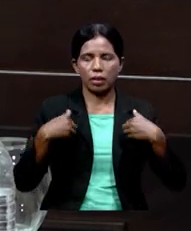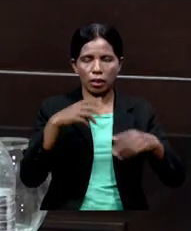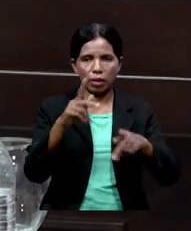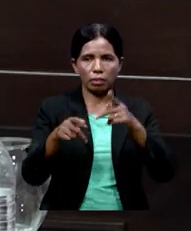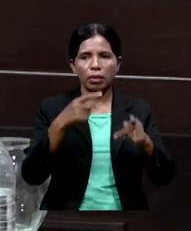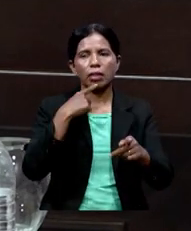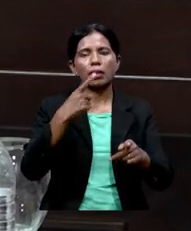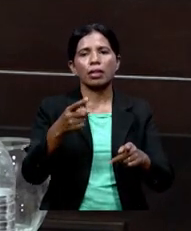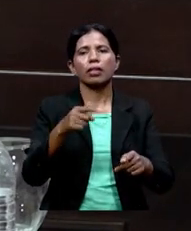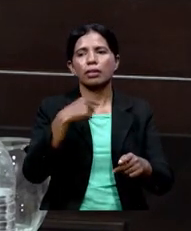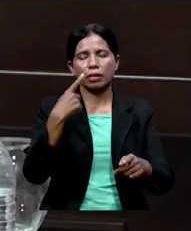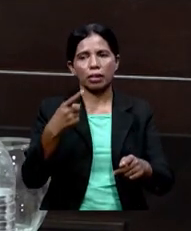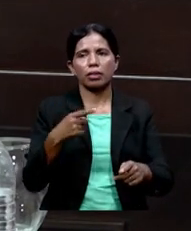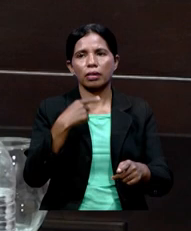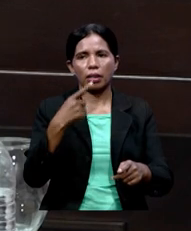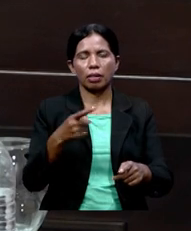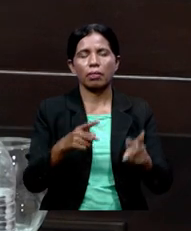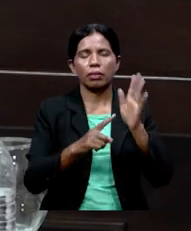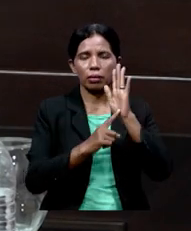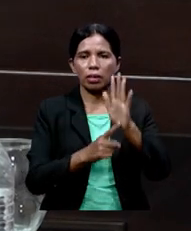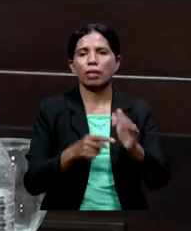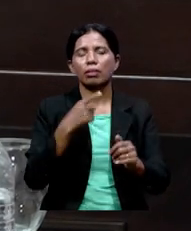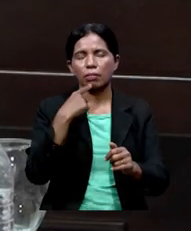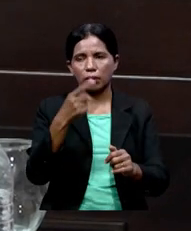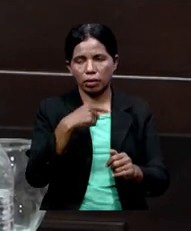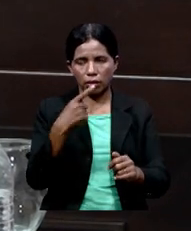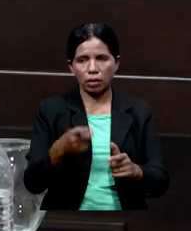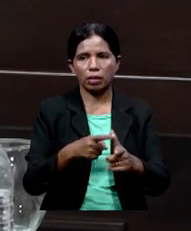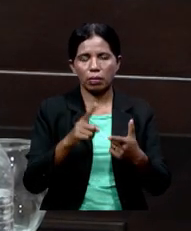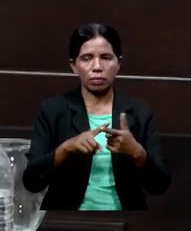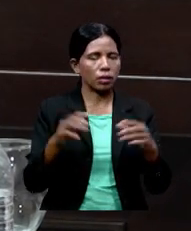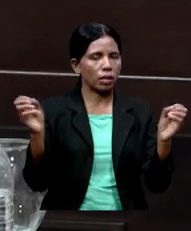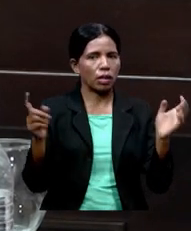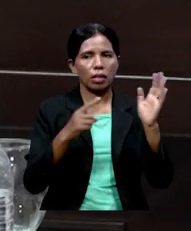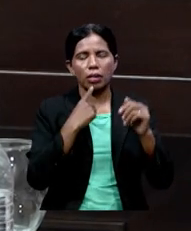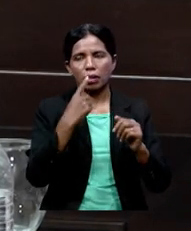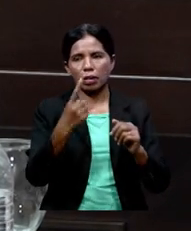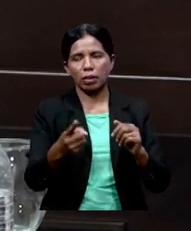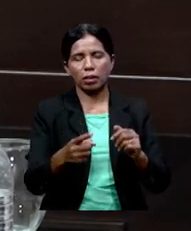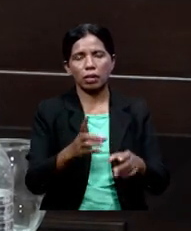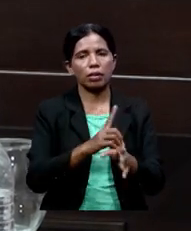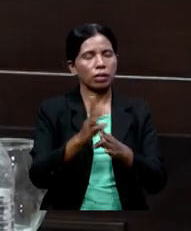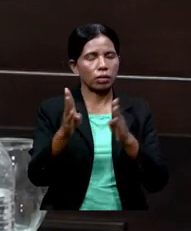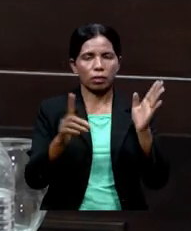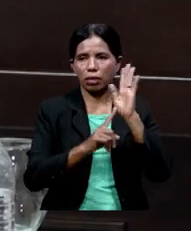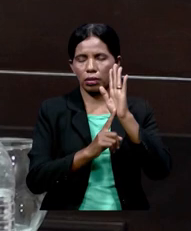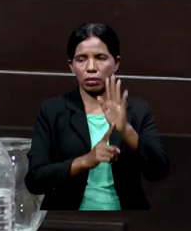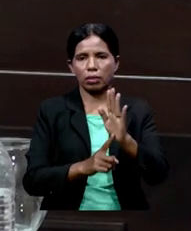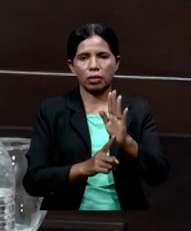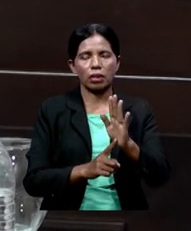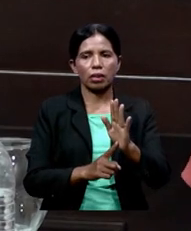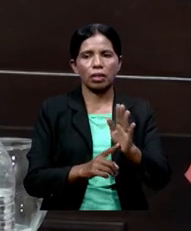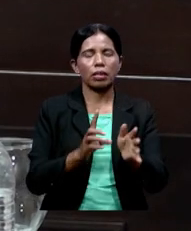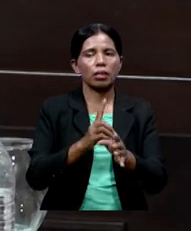queixa se. Se é uma queixa se. Diretor lá foi atene, inspetor lá foi atene, superintendente lá foi